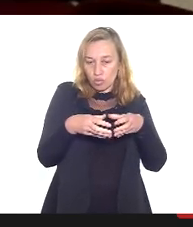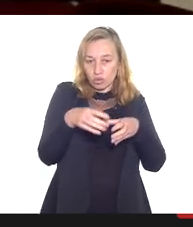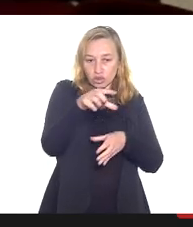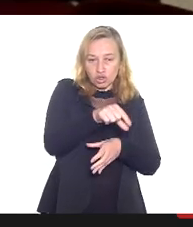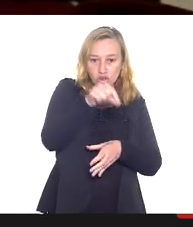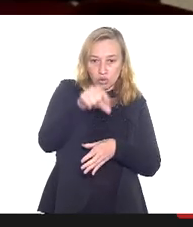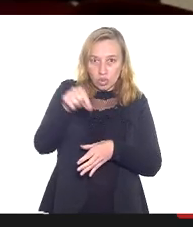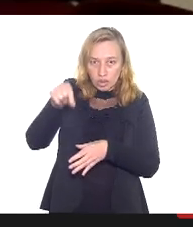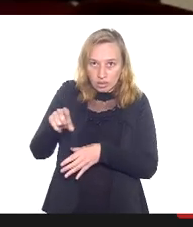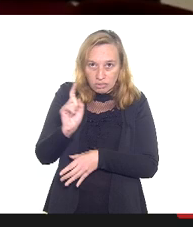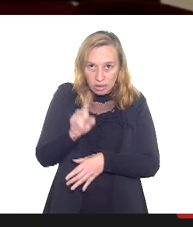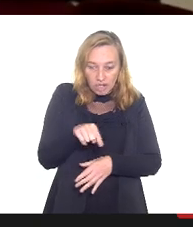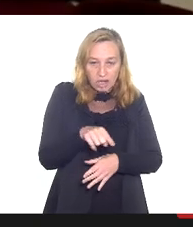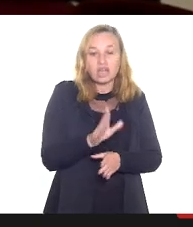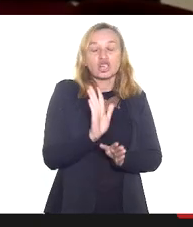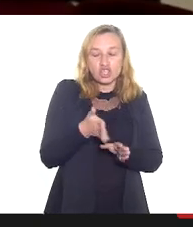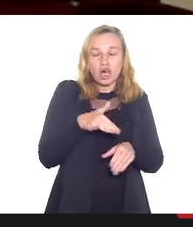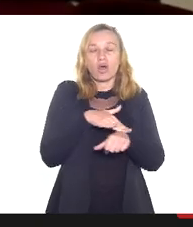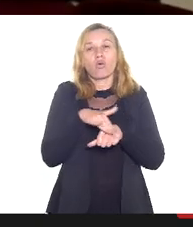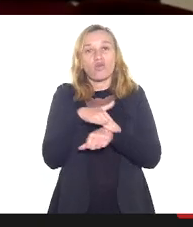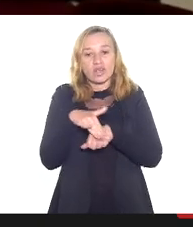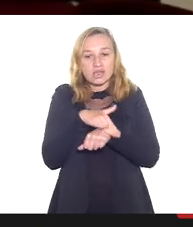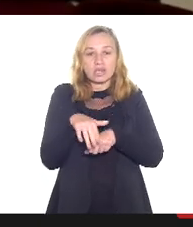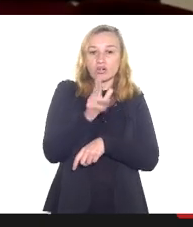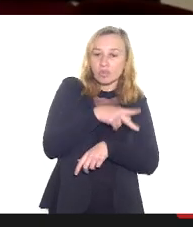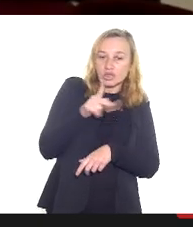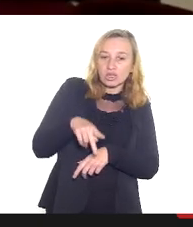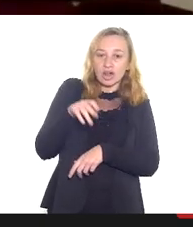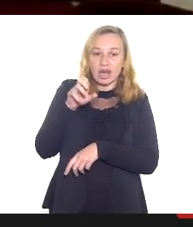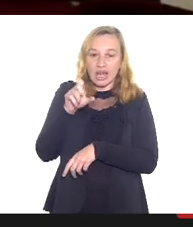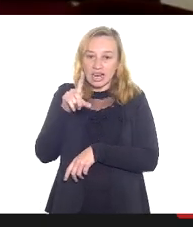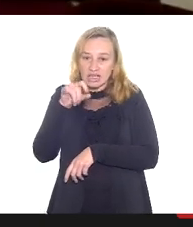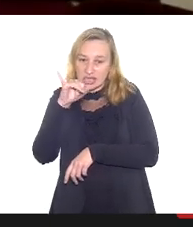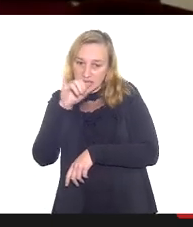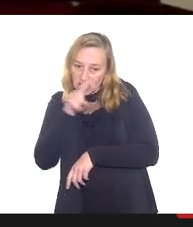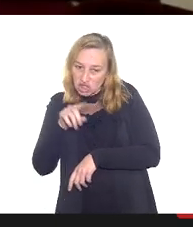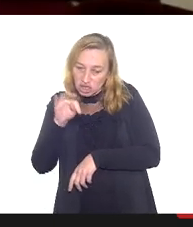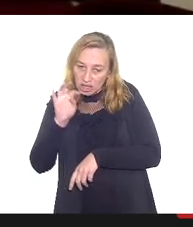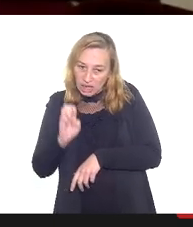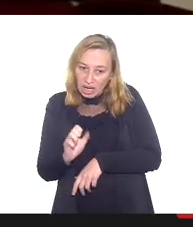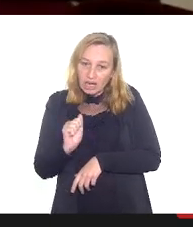né? Já vinha conversando com a professora Elisângela, né?